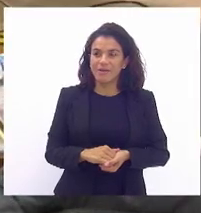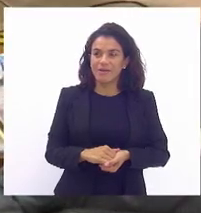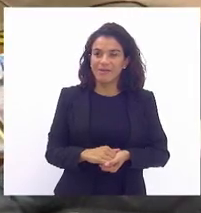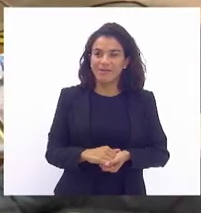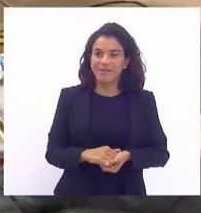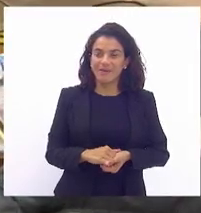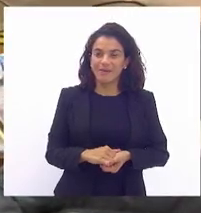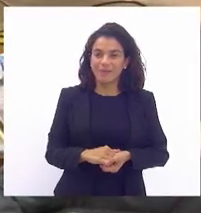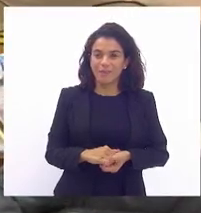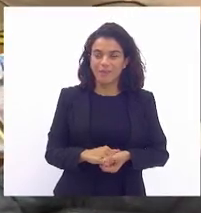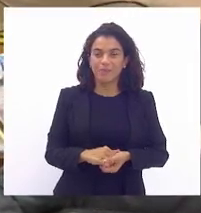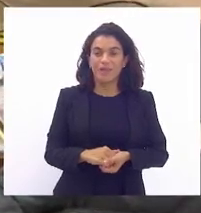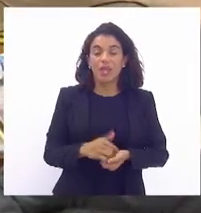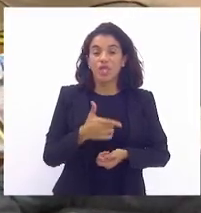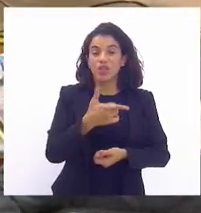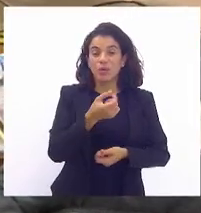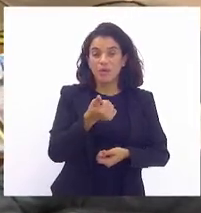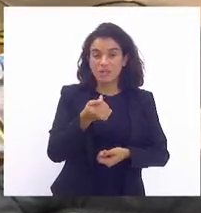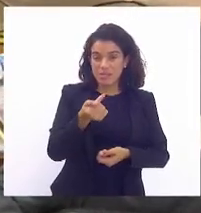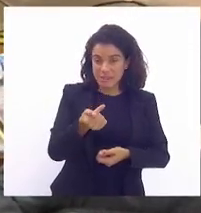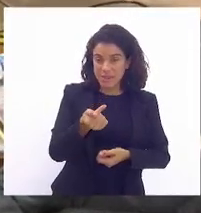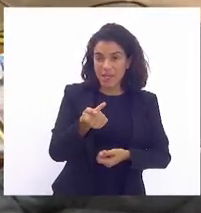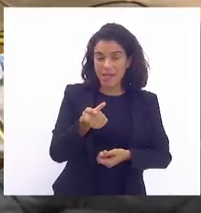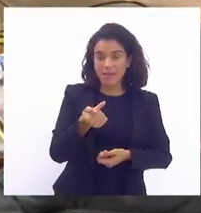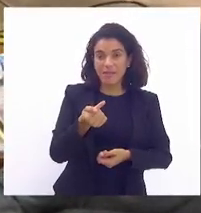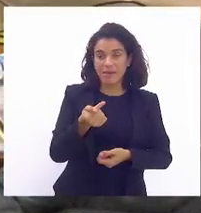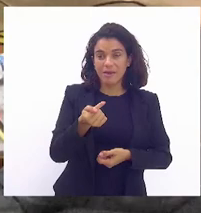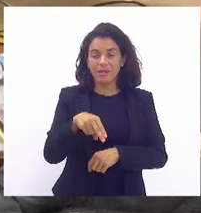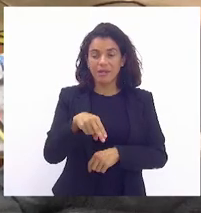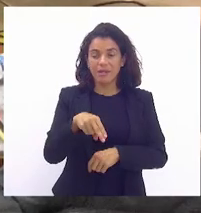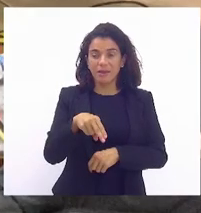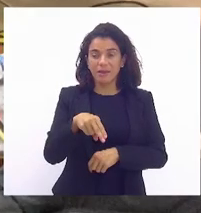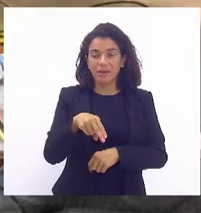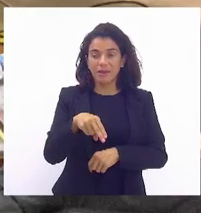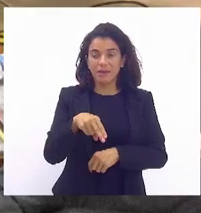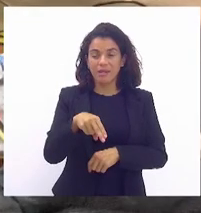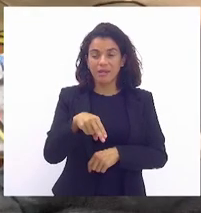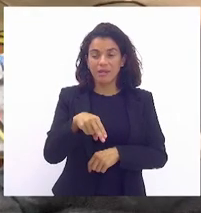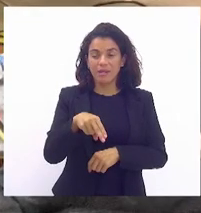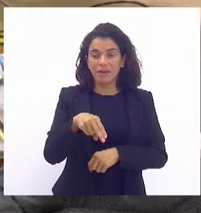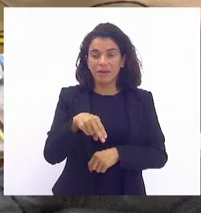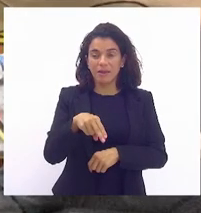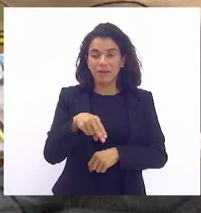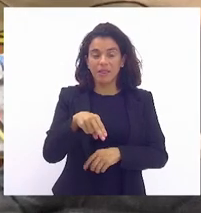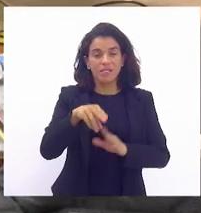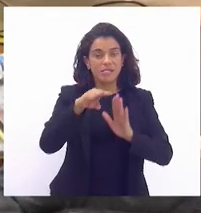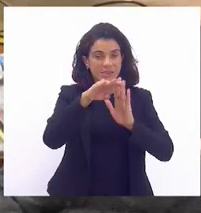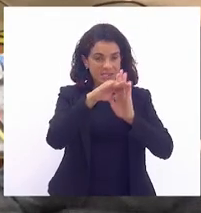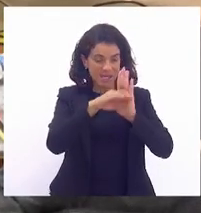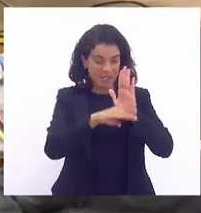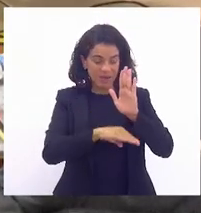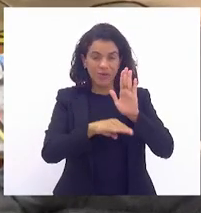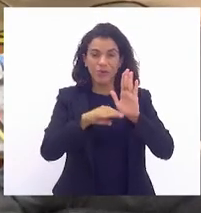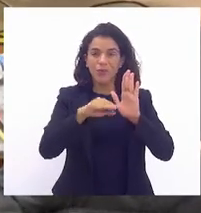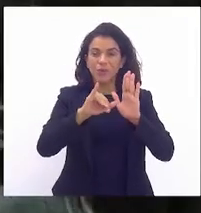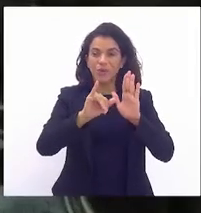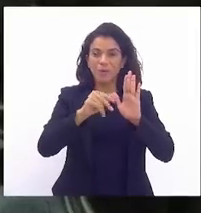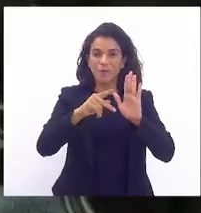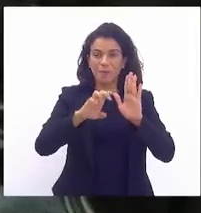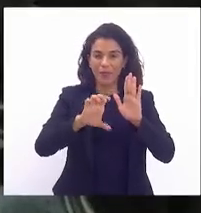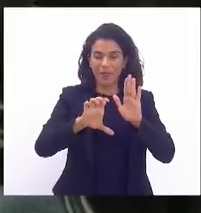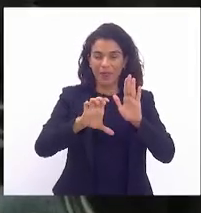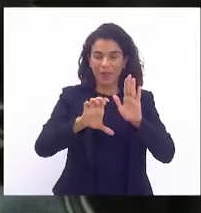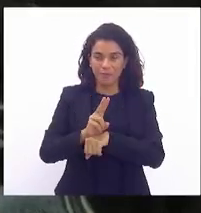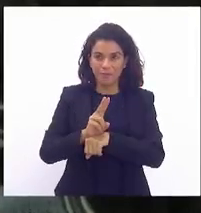Em 2017, magicamente, a CSN saiu da lista do IPEA de